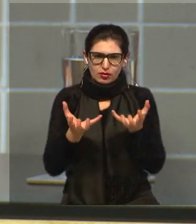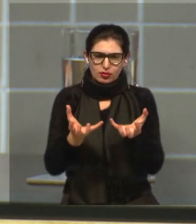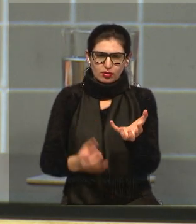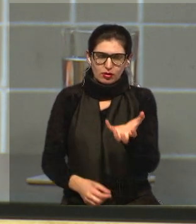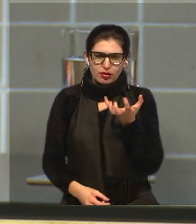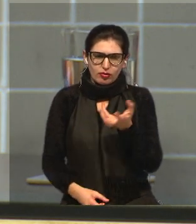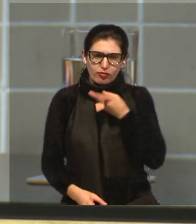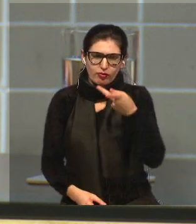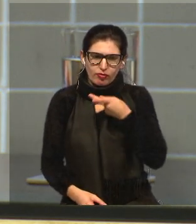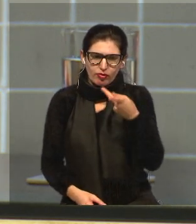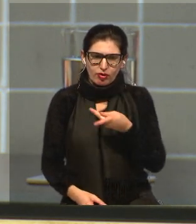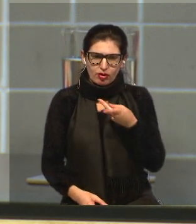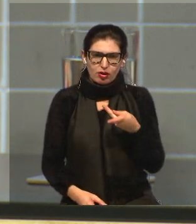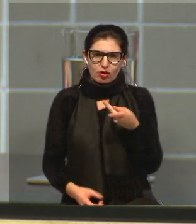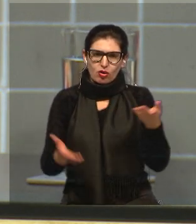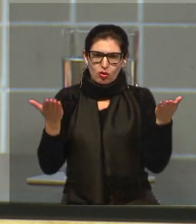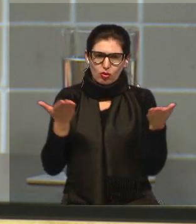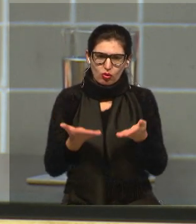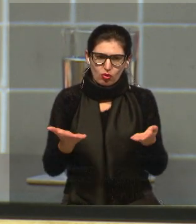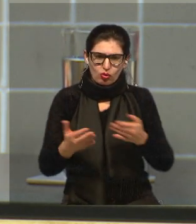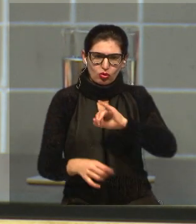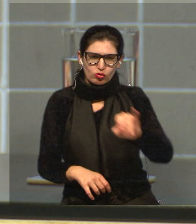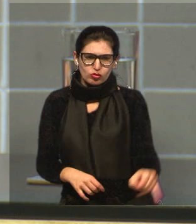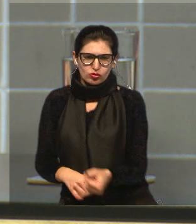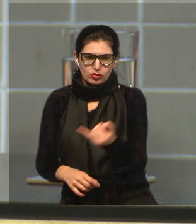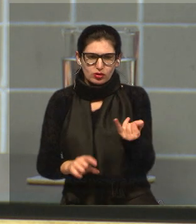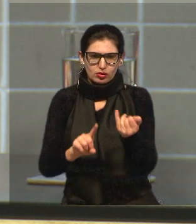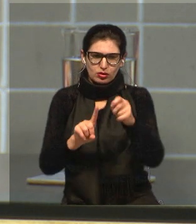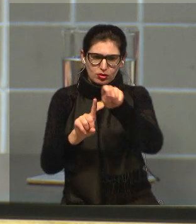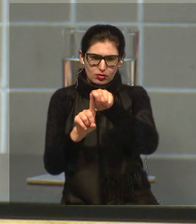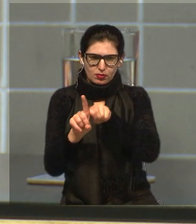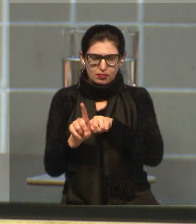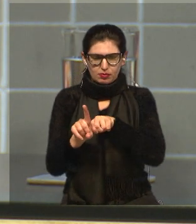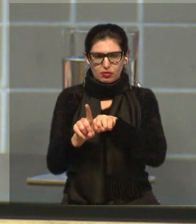pouquinho, hoje, de janeiro até